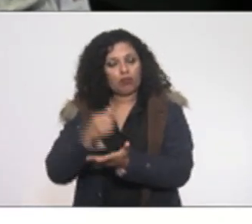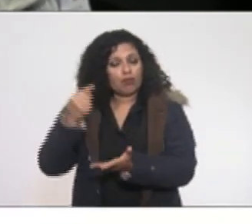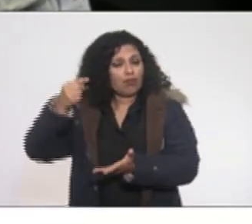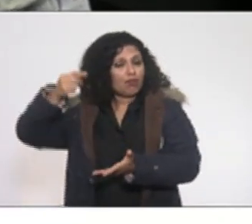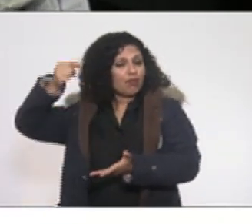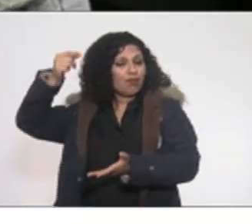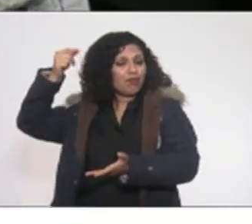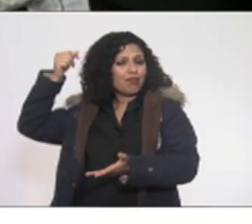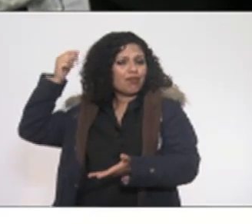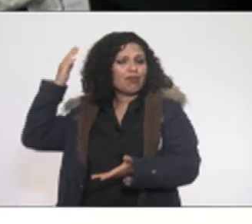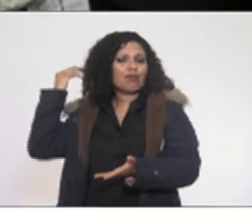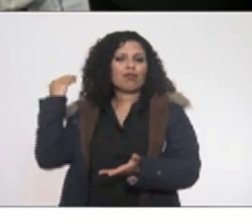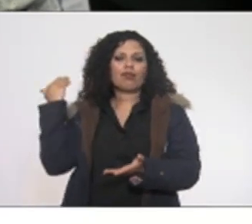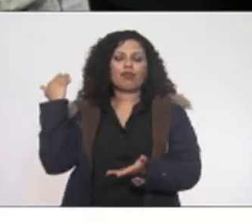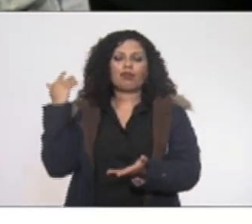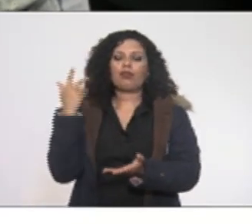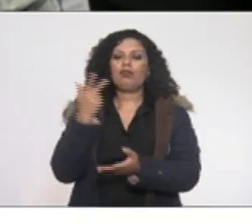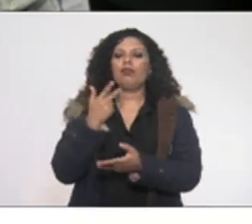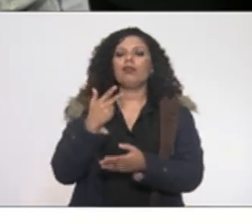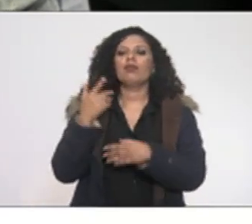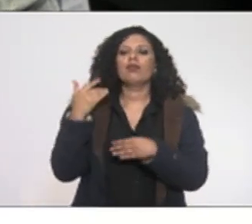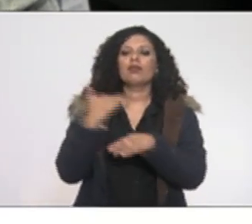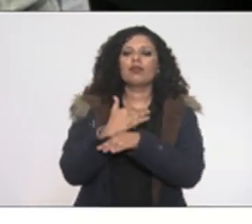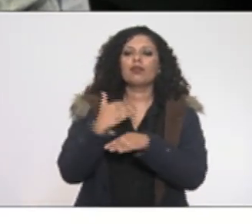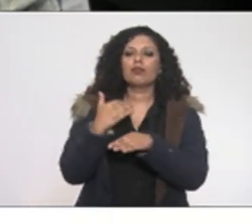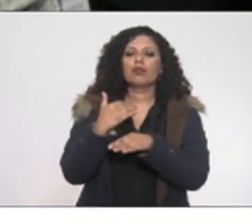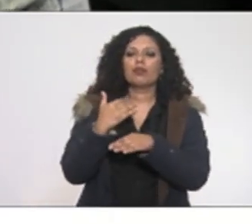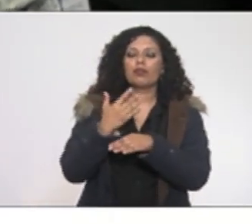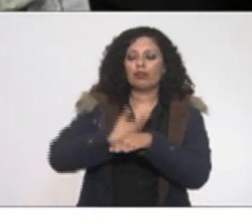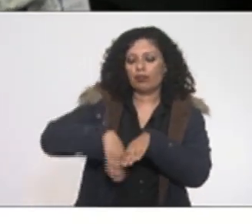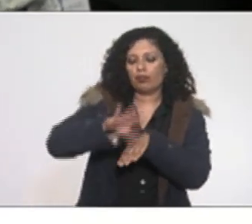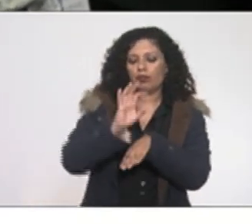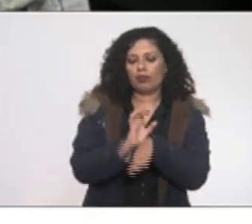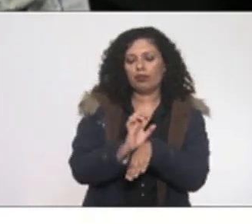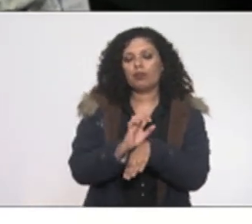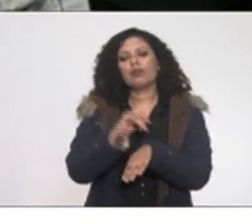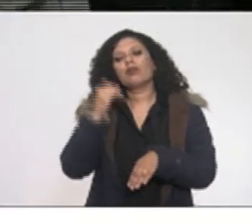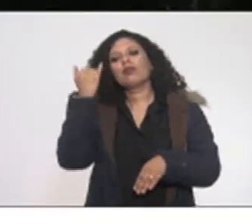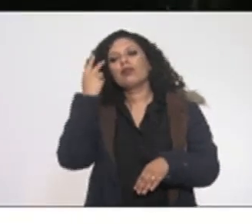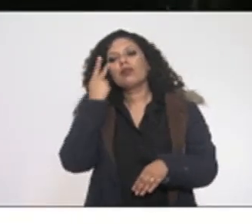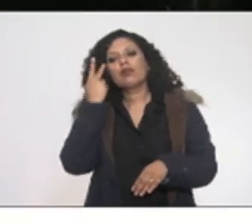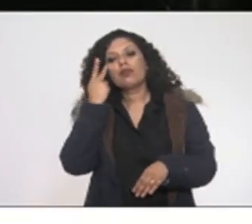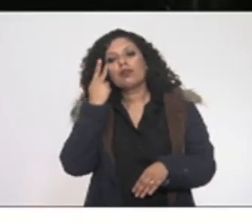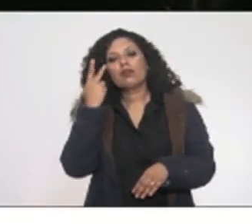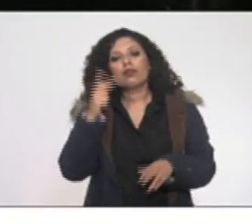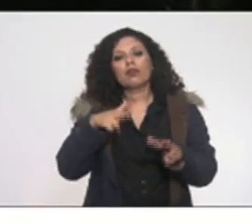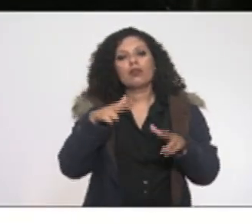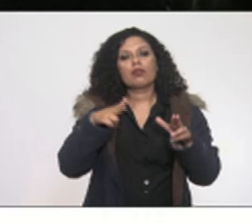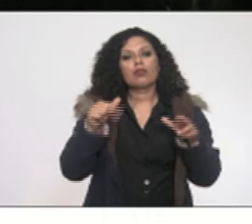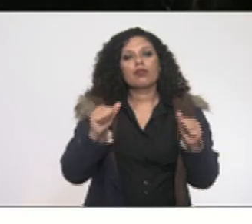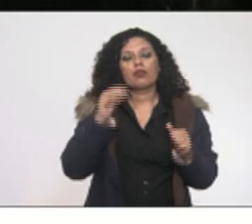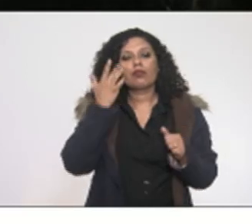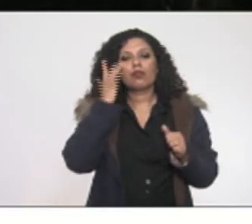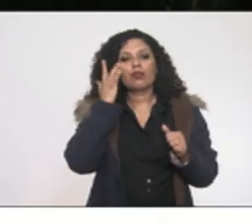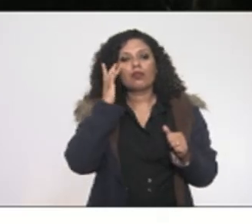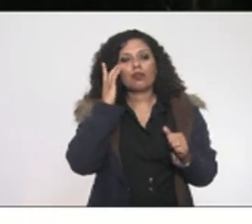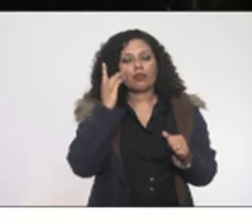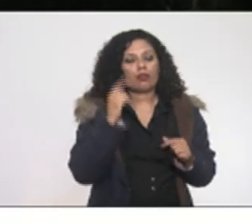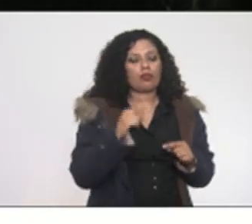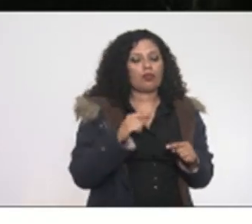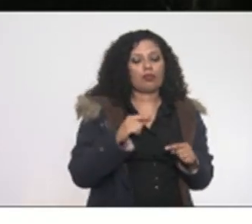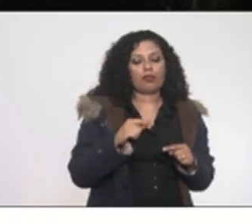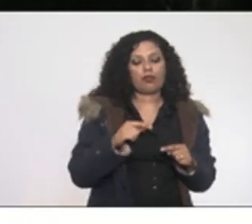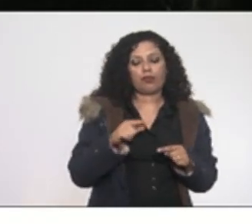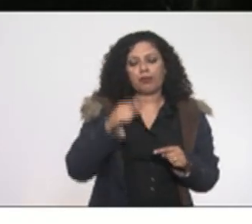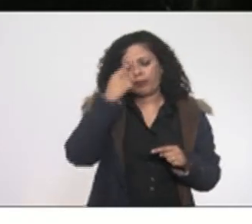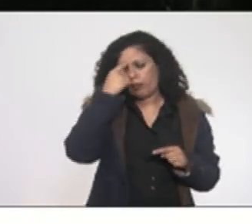Paulo, que eu acho que acaba no fim desse ano ou no fim do ano que vem. Eu não tenho certeza, como a regulação não é nossa. Nunca surgiu a ideia para fazer uma caixa de compensação, ou seja, a